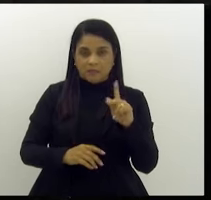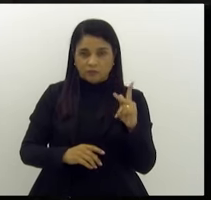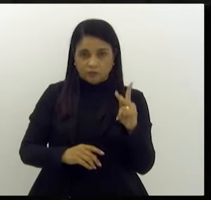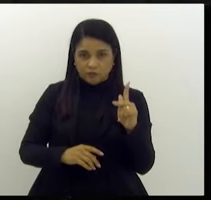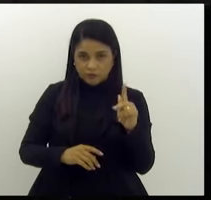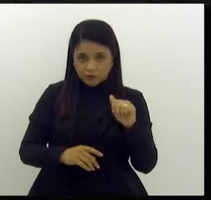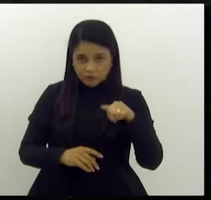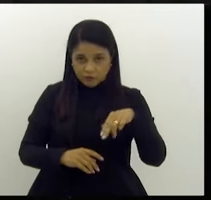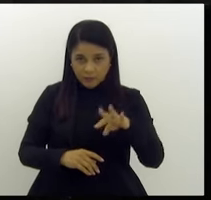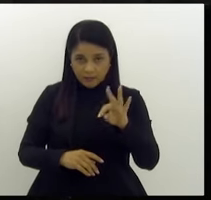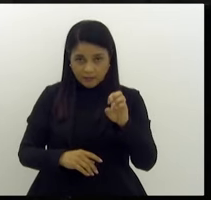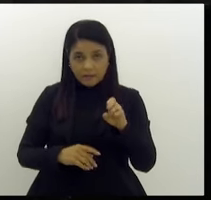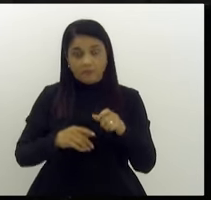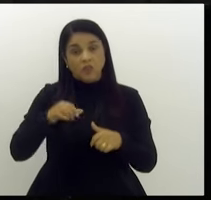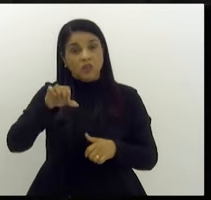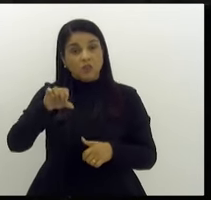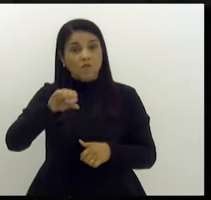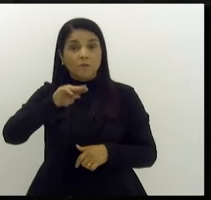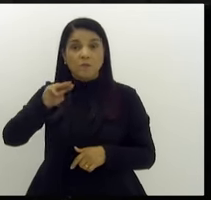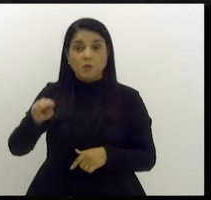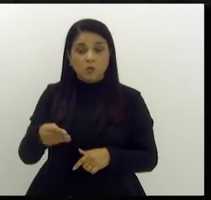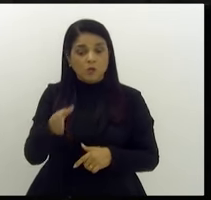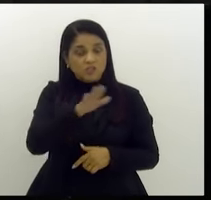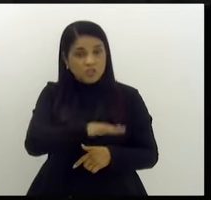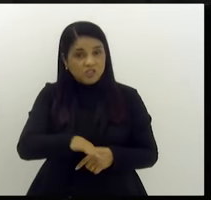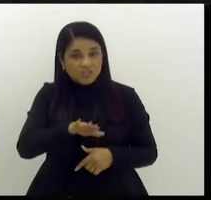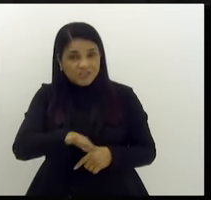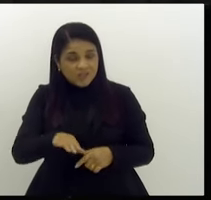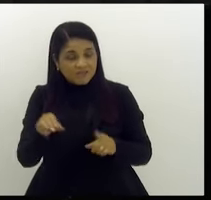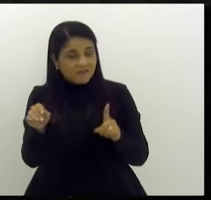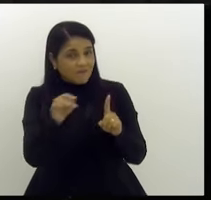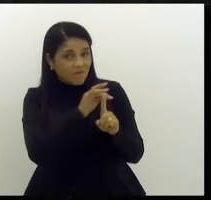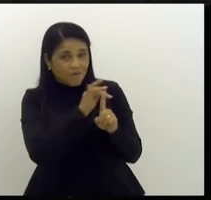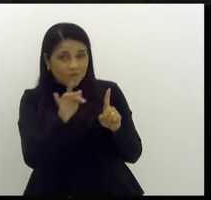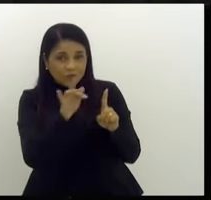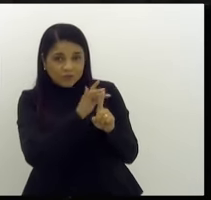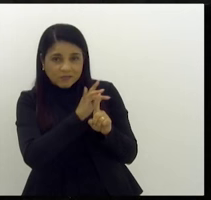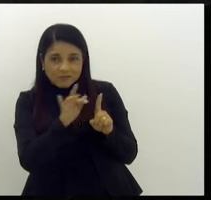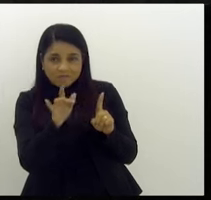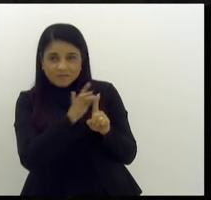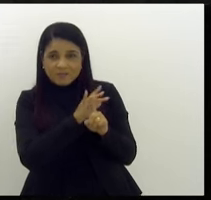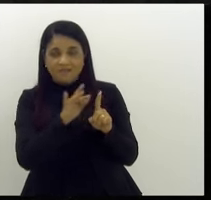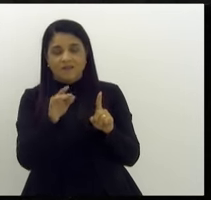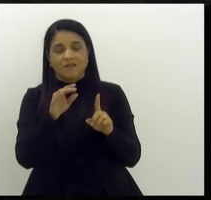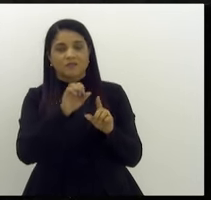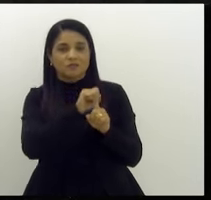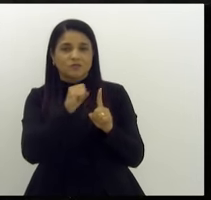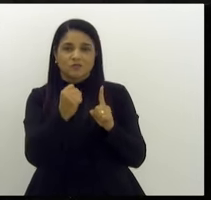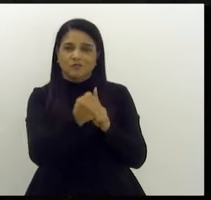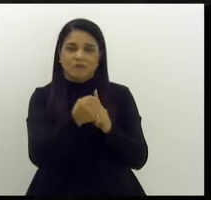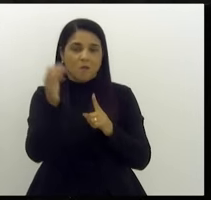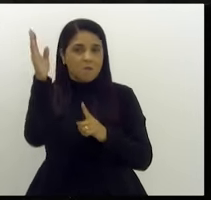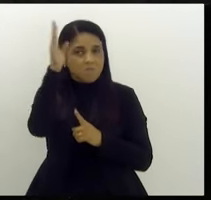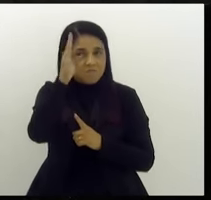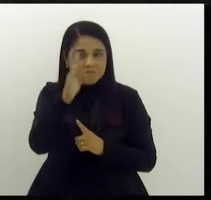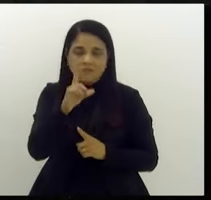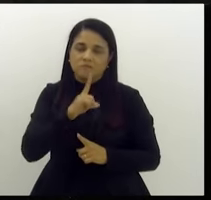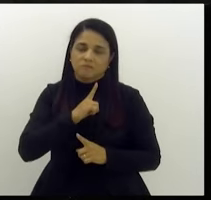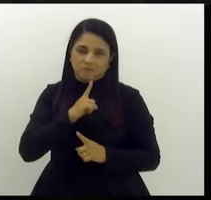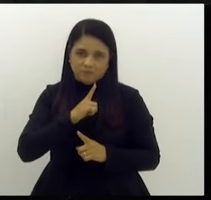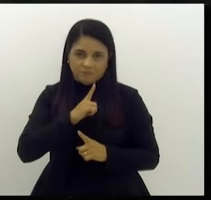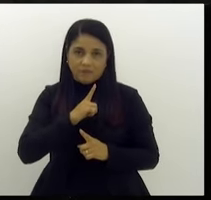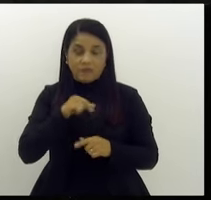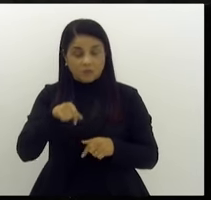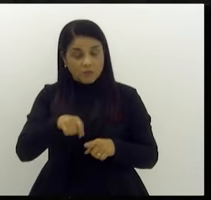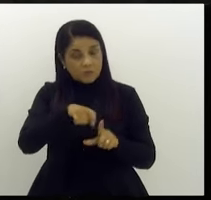de crianças dessa situação de vulnerabilidade social por todo o país então a desvinculação aqui